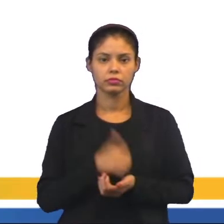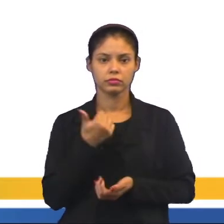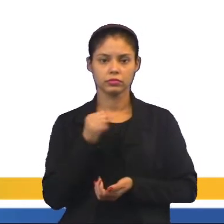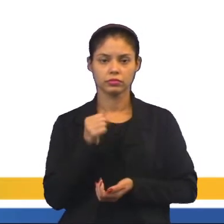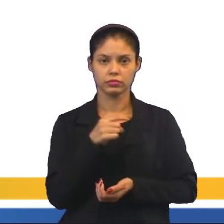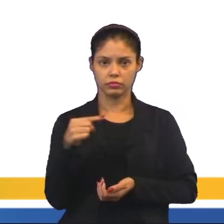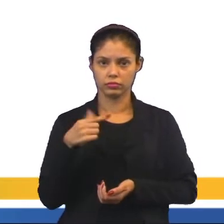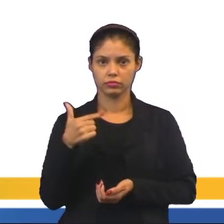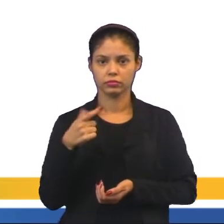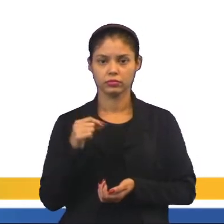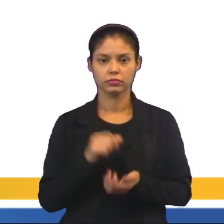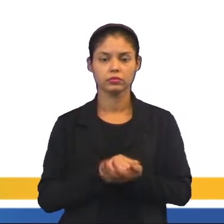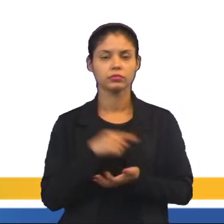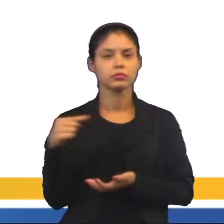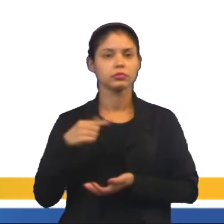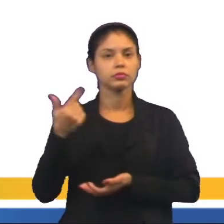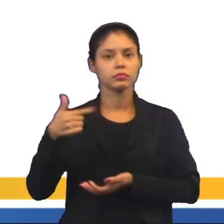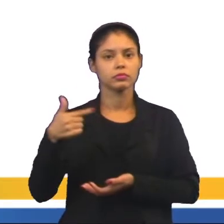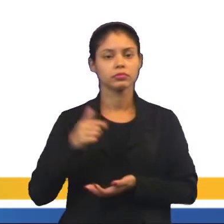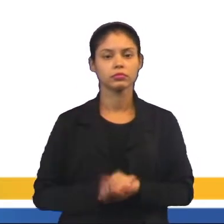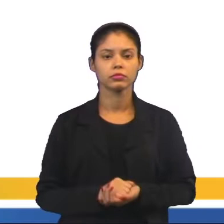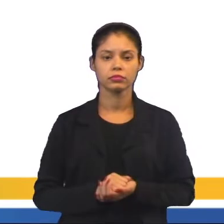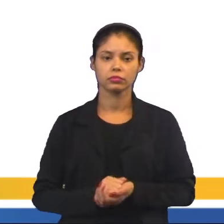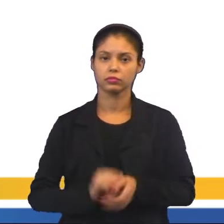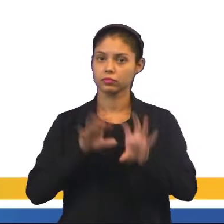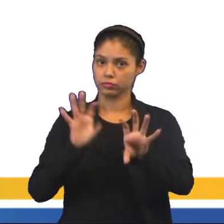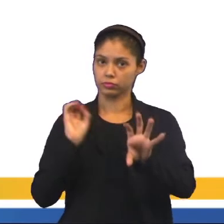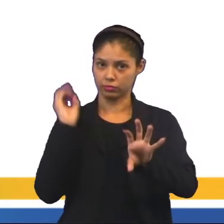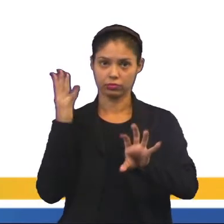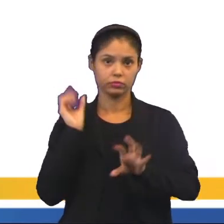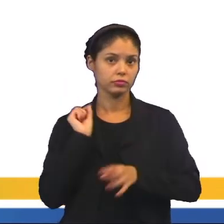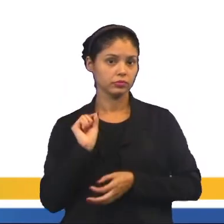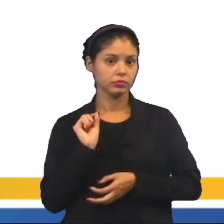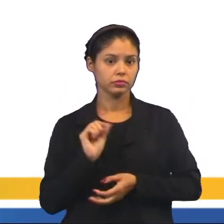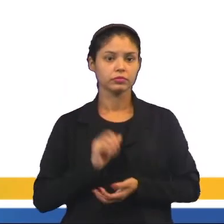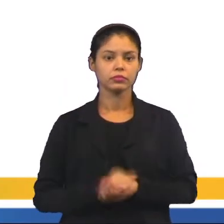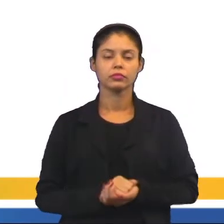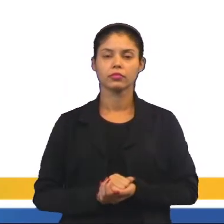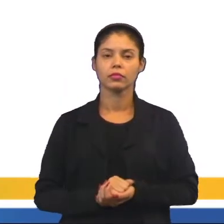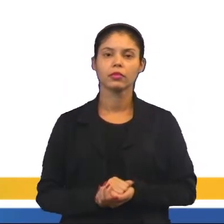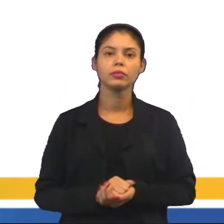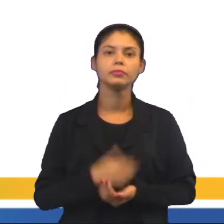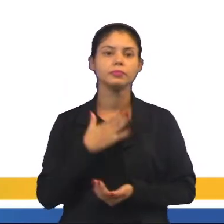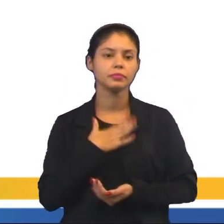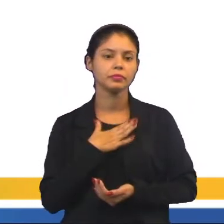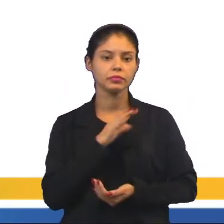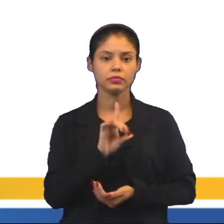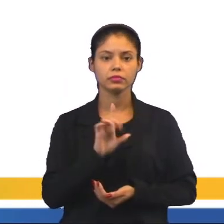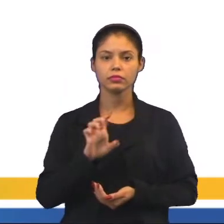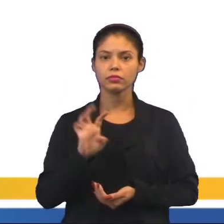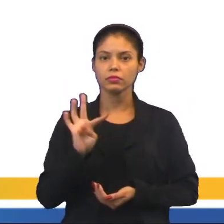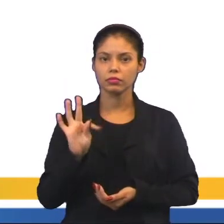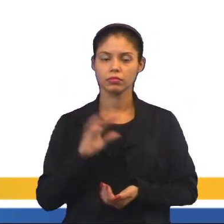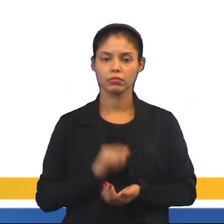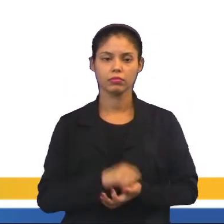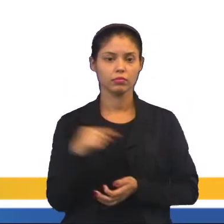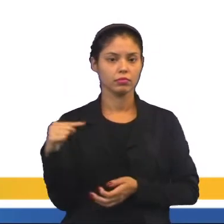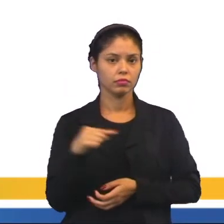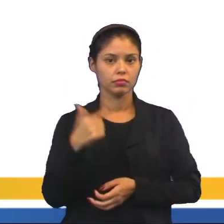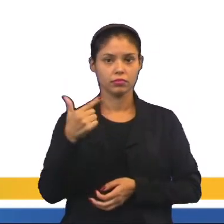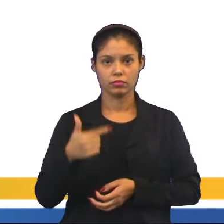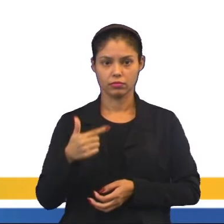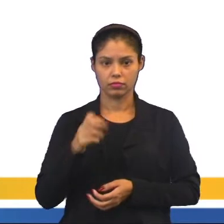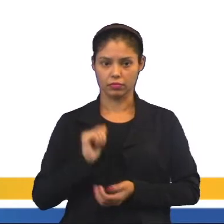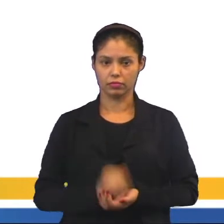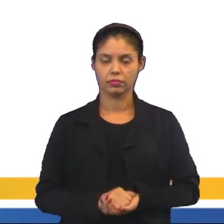18 menos 20 é igual a menos 2. Então, nesse caso aí, a minha determinante aí é menos